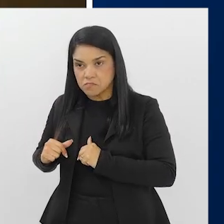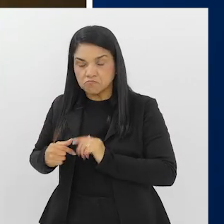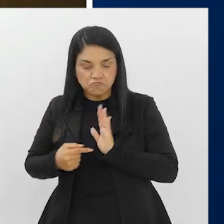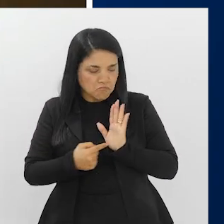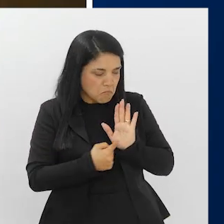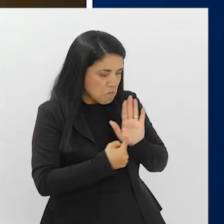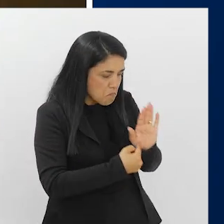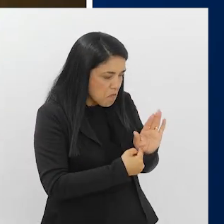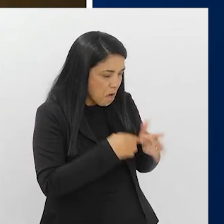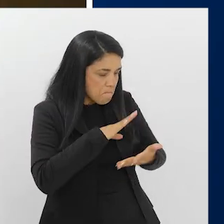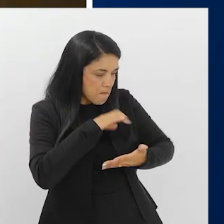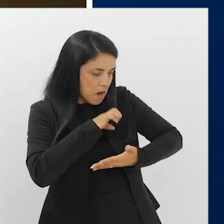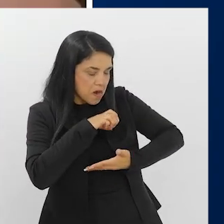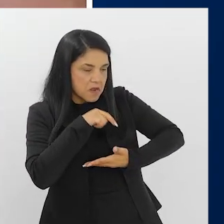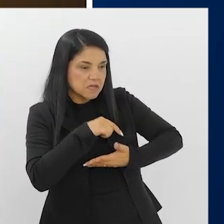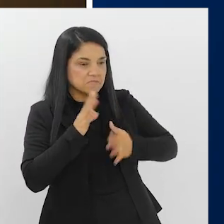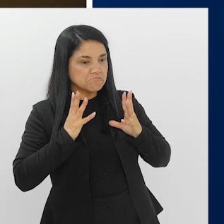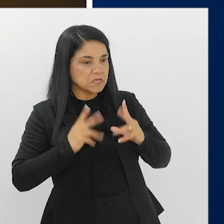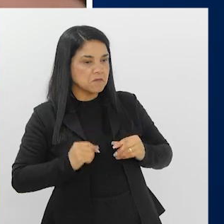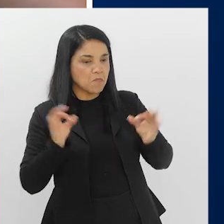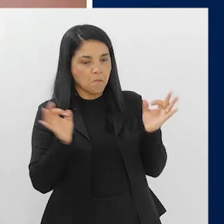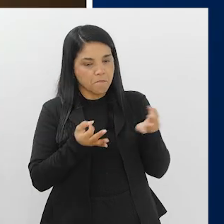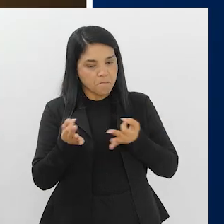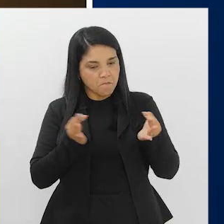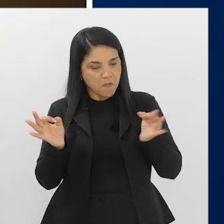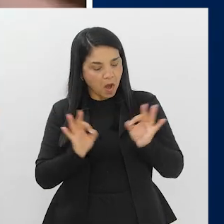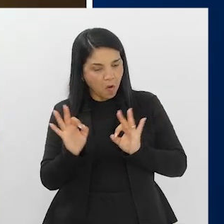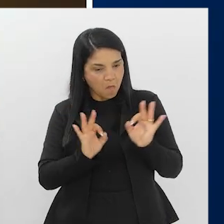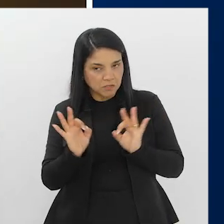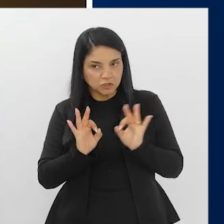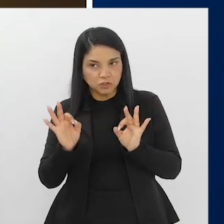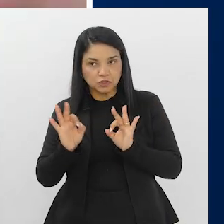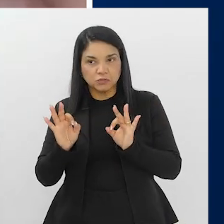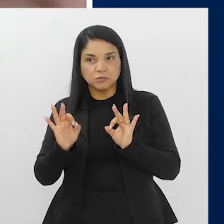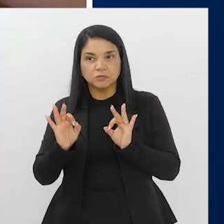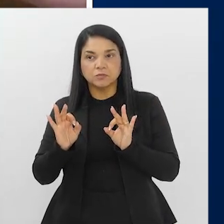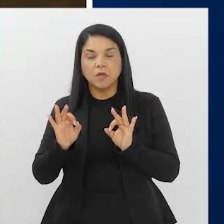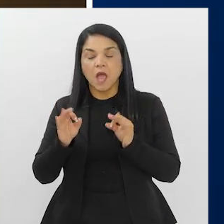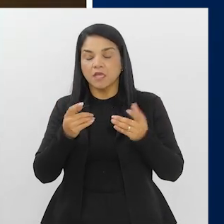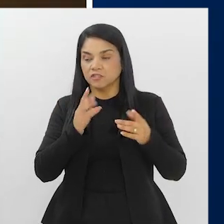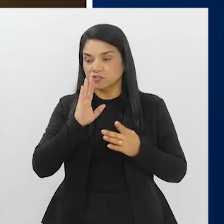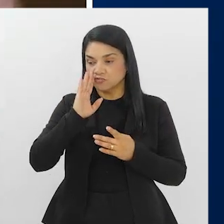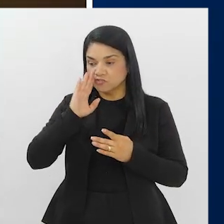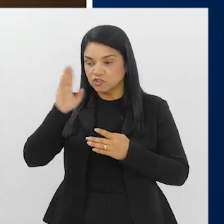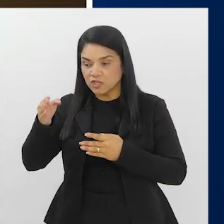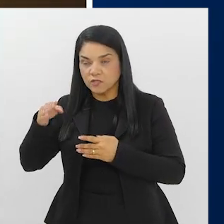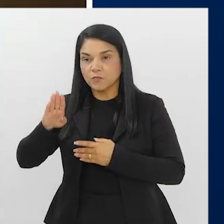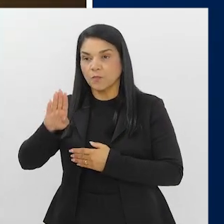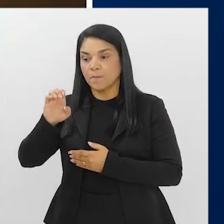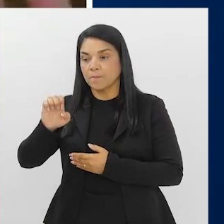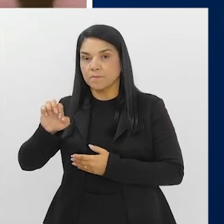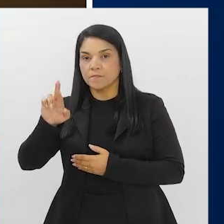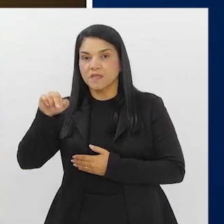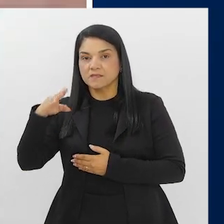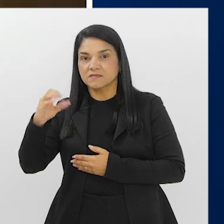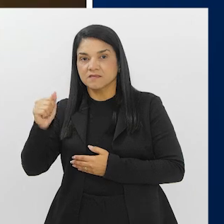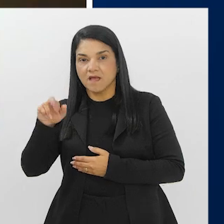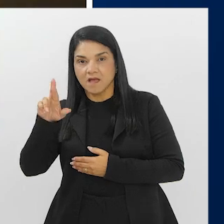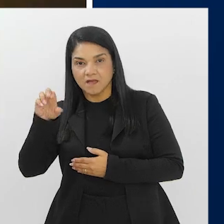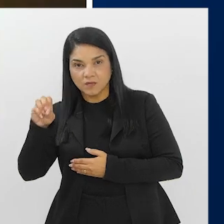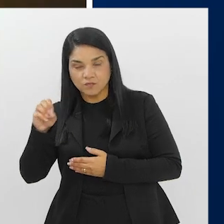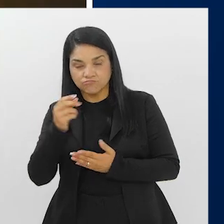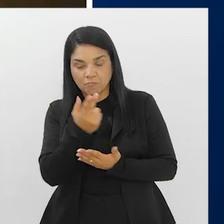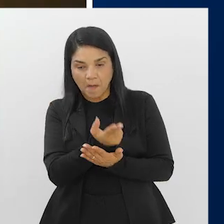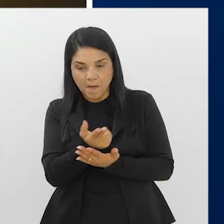limpo, mostrado para a mãe, todo limpinho, arrumadinho, direto para o berçário, para todo mundo ficar vendo esse bebê. E só depois de um